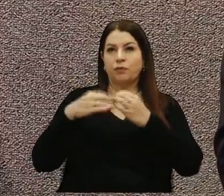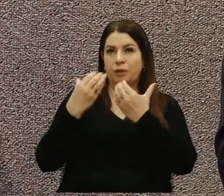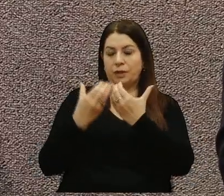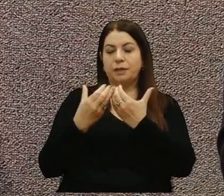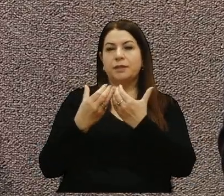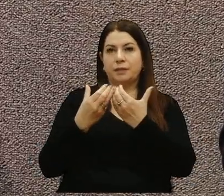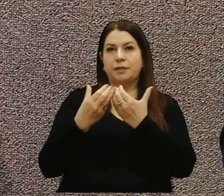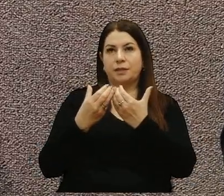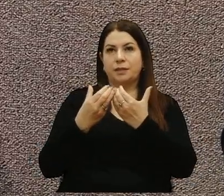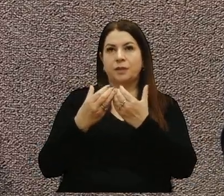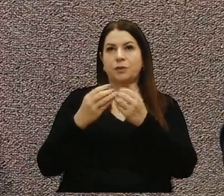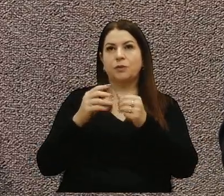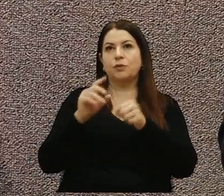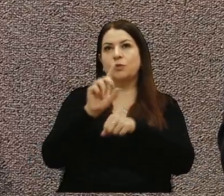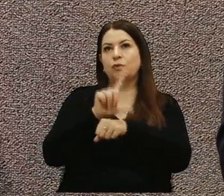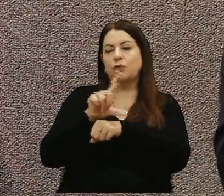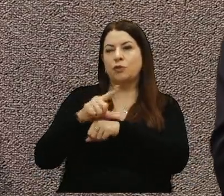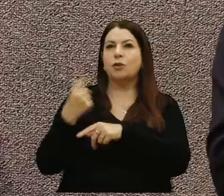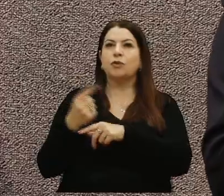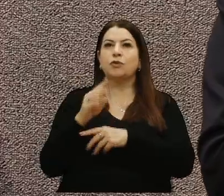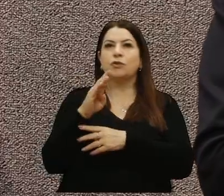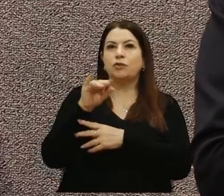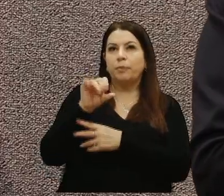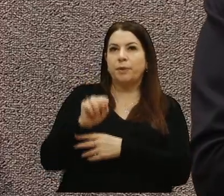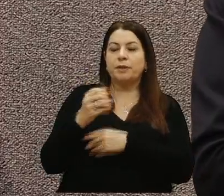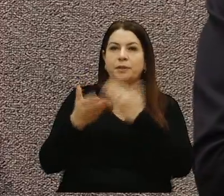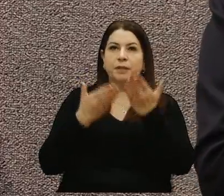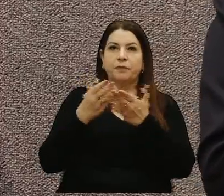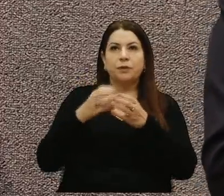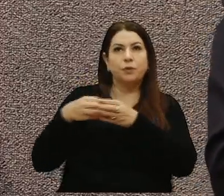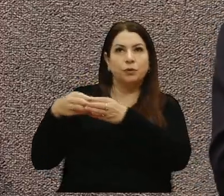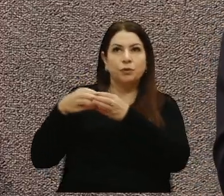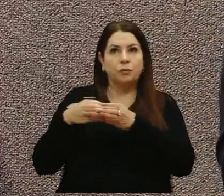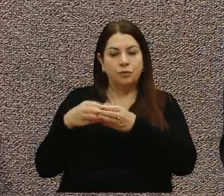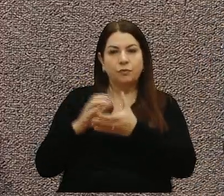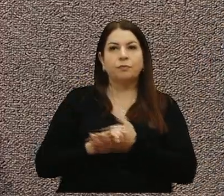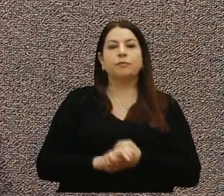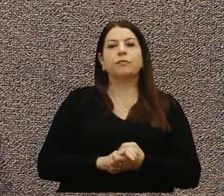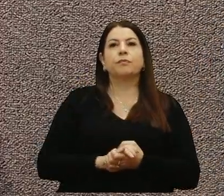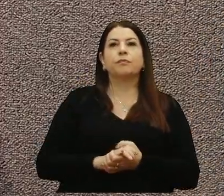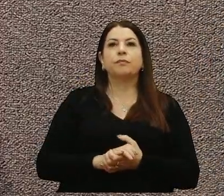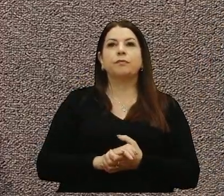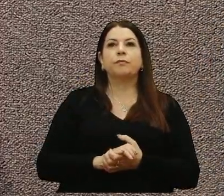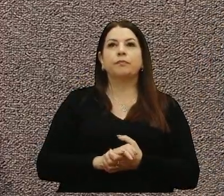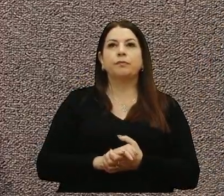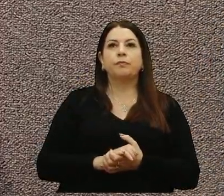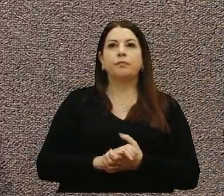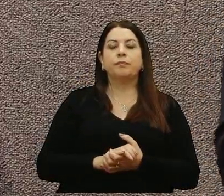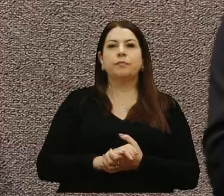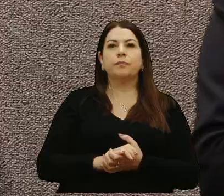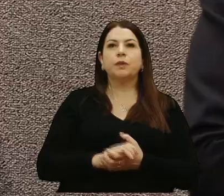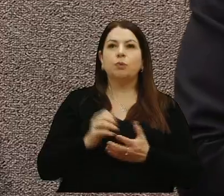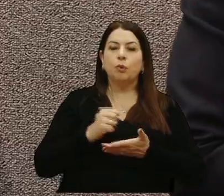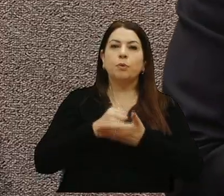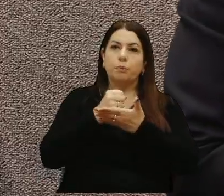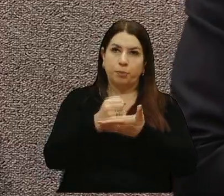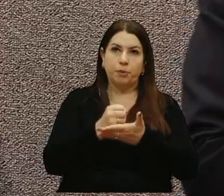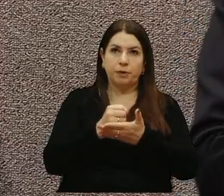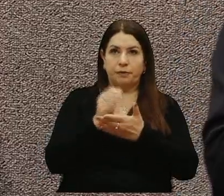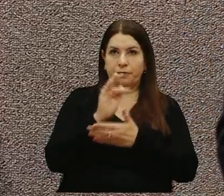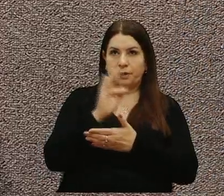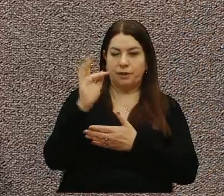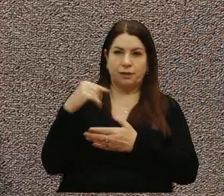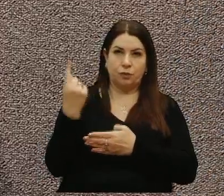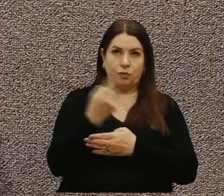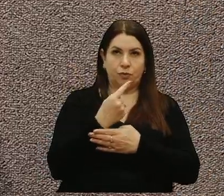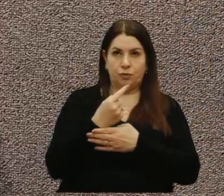Nacional do Comércio de Bens, Serviços e Turismo, CNC, com o apoio das Federações do